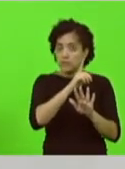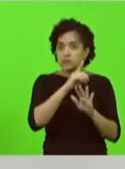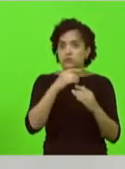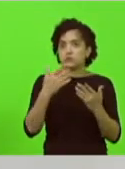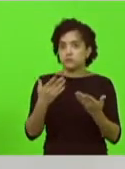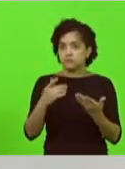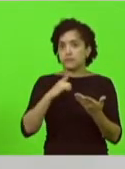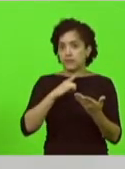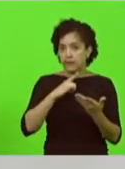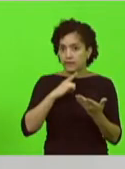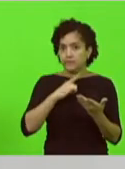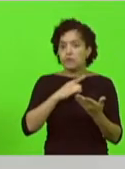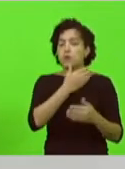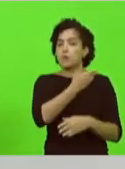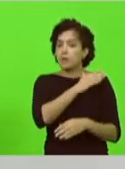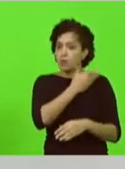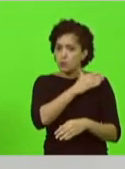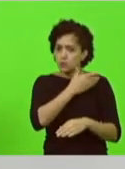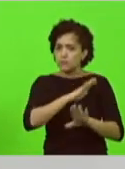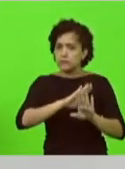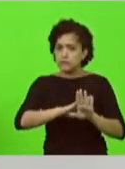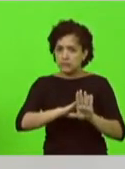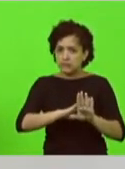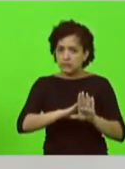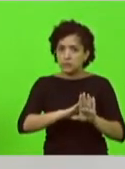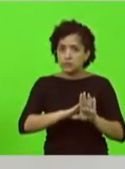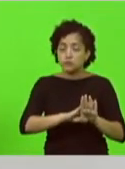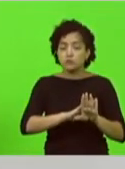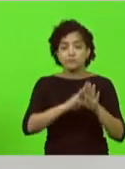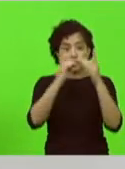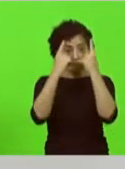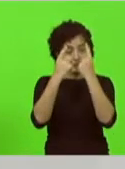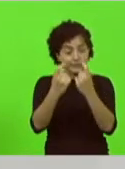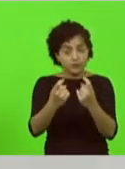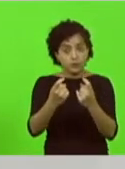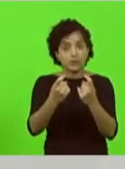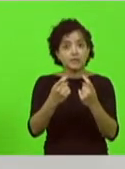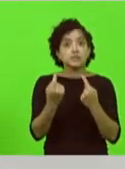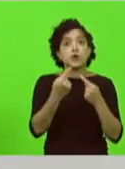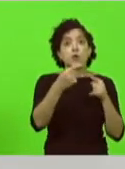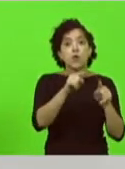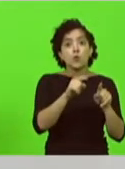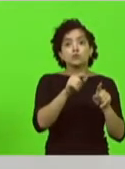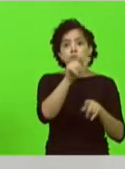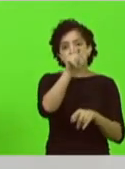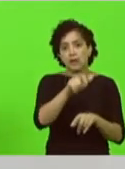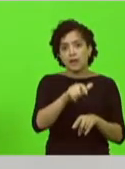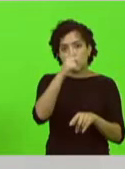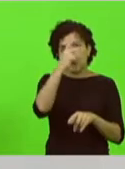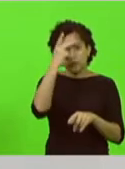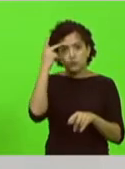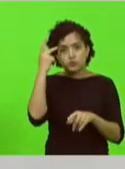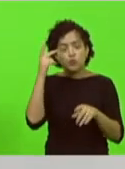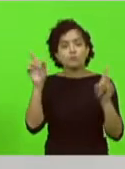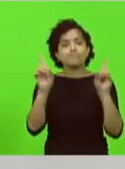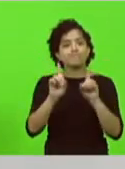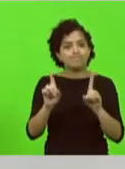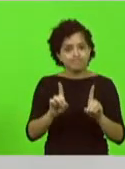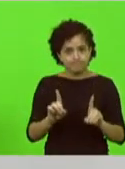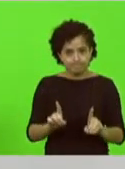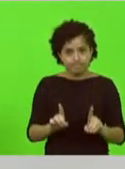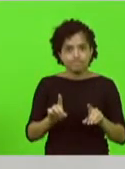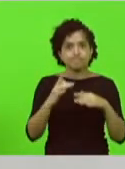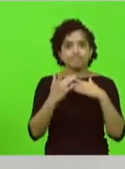o preconceito, a discriminação e a violência contra a pessoa com deficiência nas redes